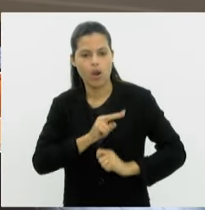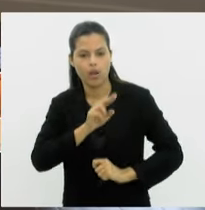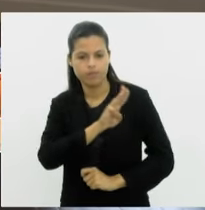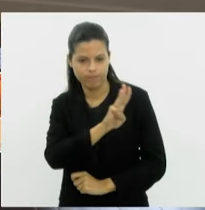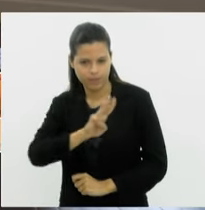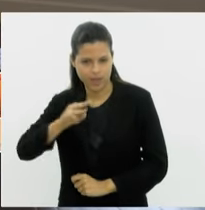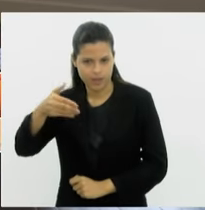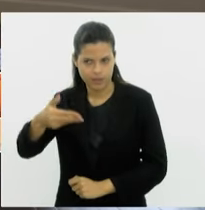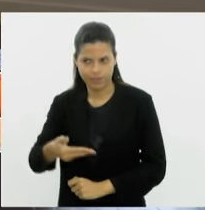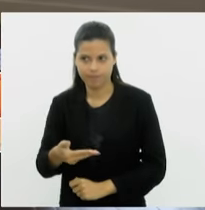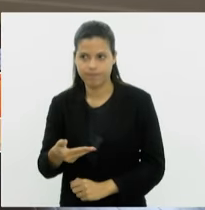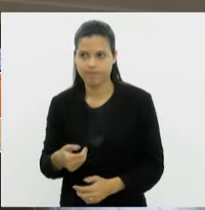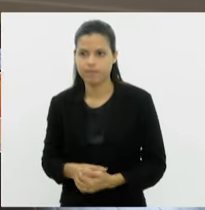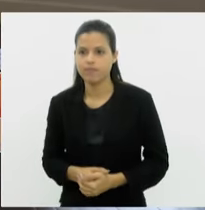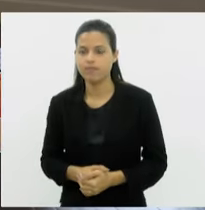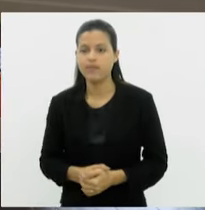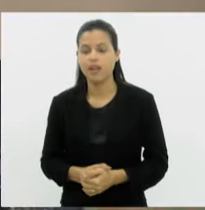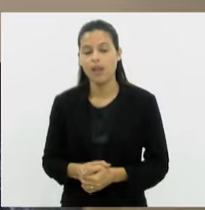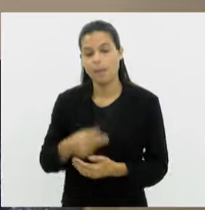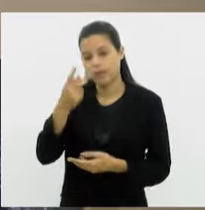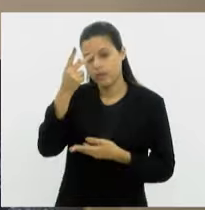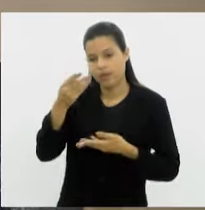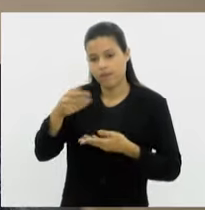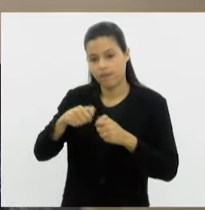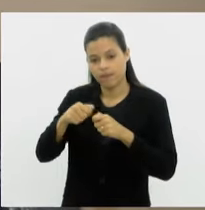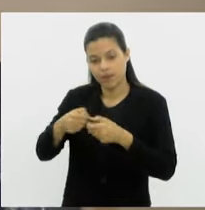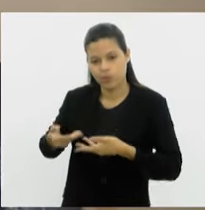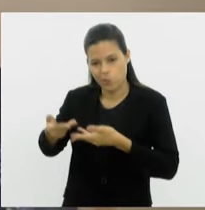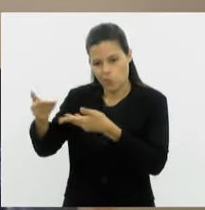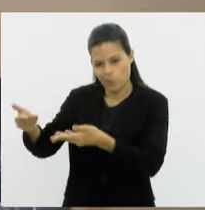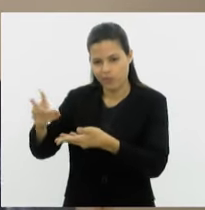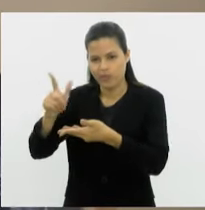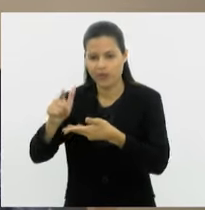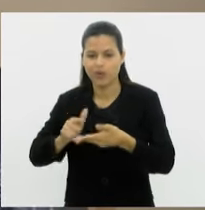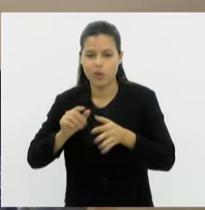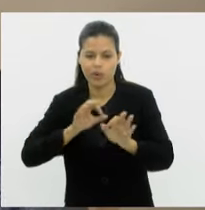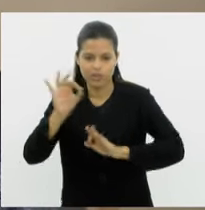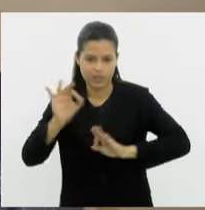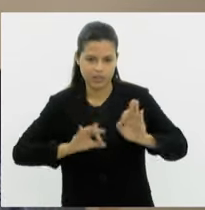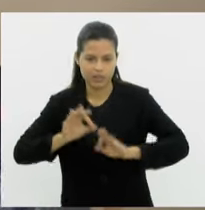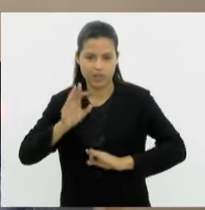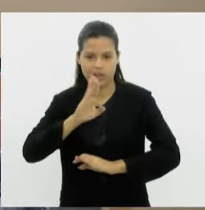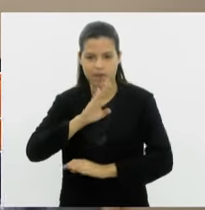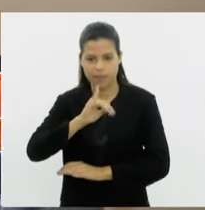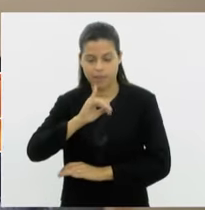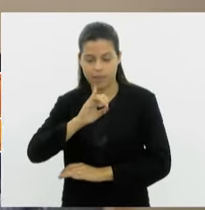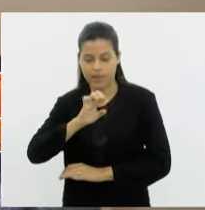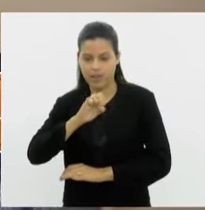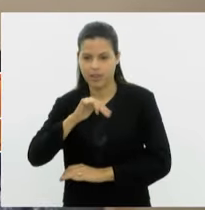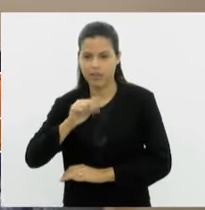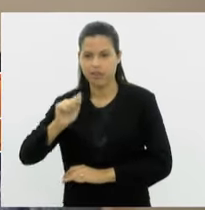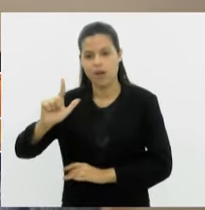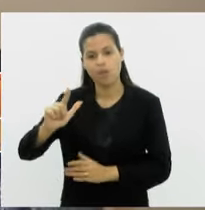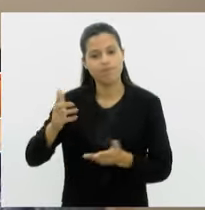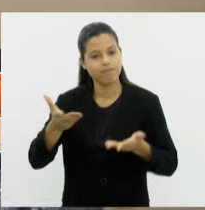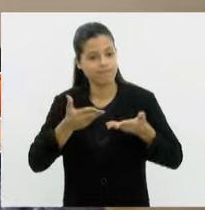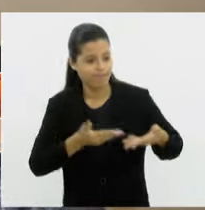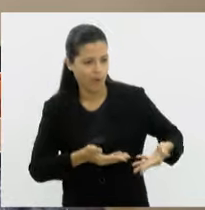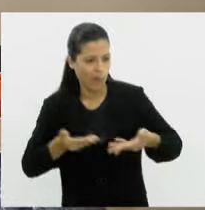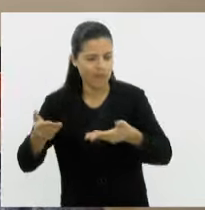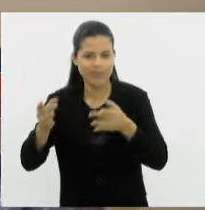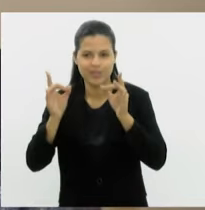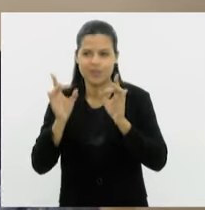bienalblack.com.br. Quem faz o convite é a curadora da Bienal, Patrícia Brito. Quero deixar aqui um convite todo especial para vocês